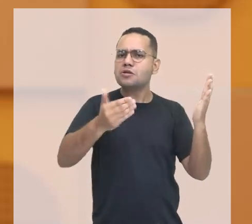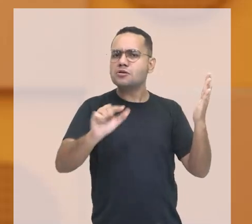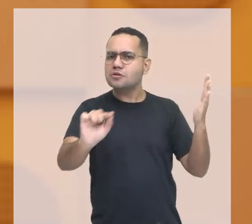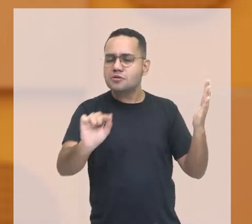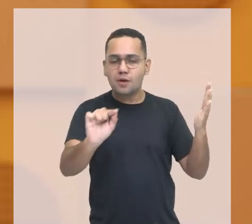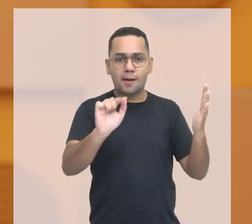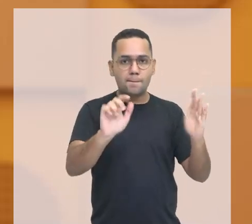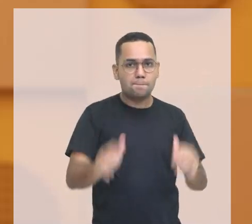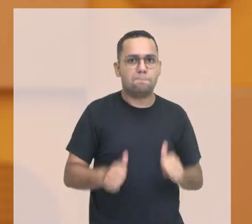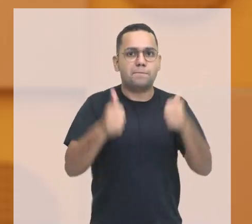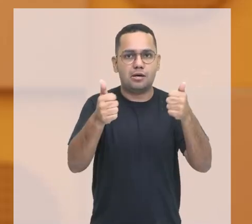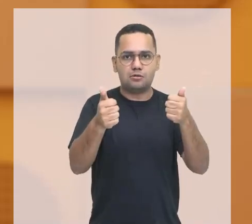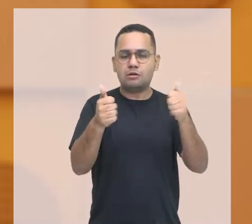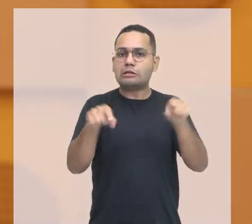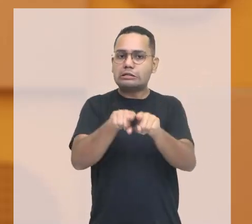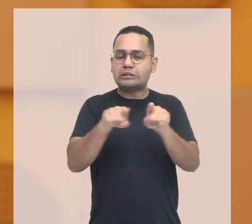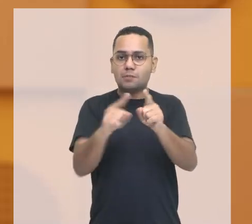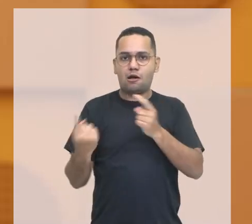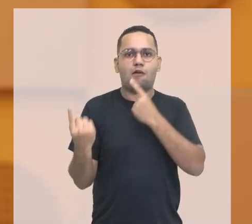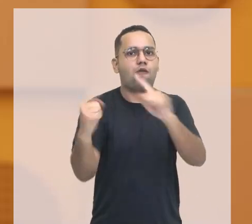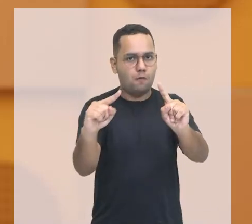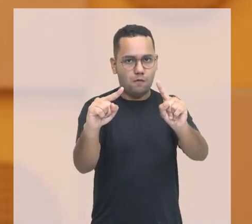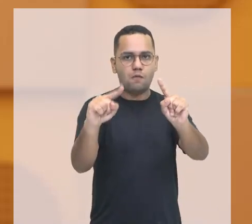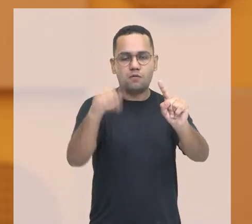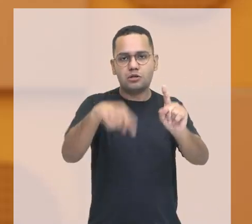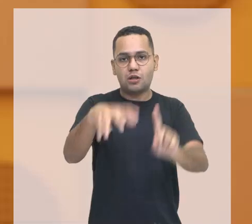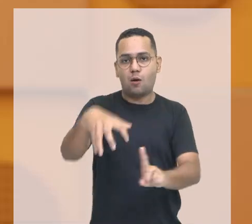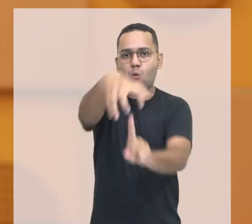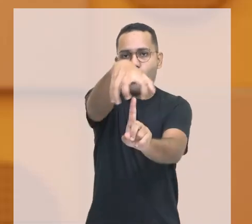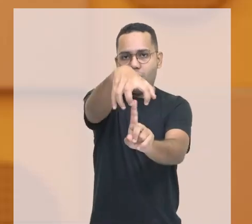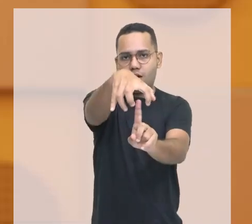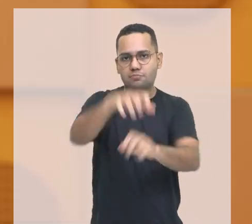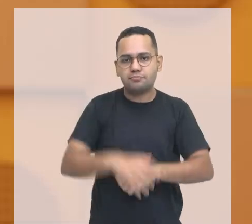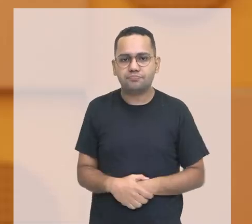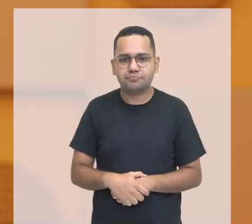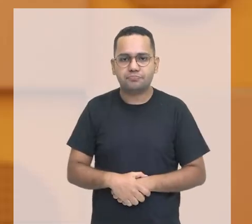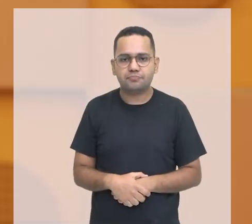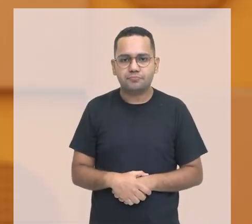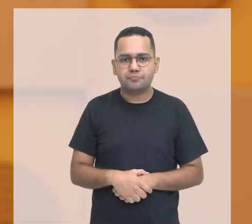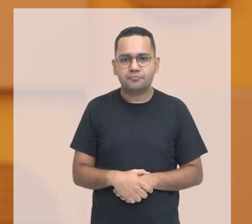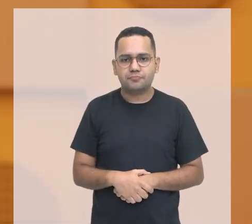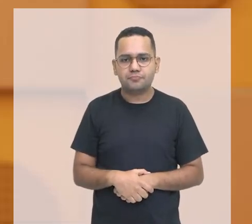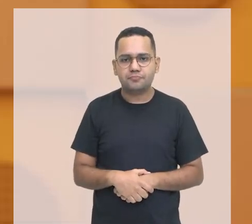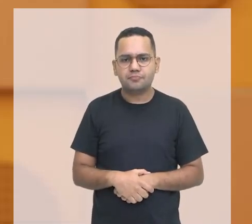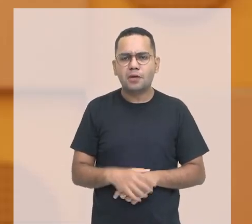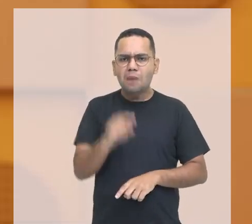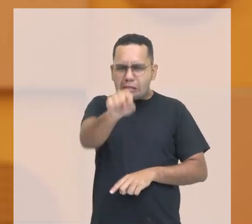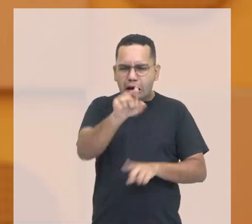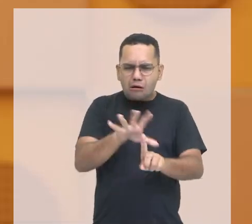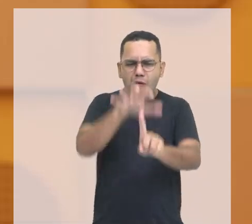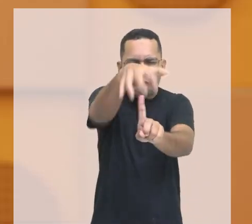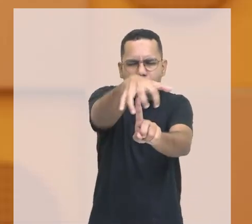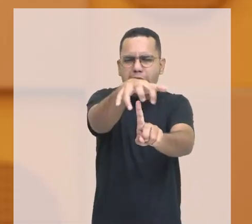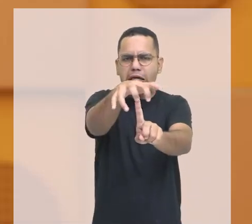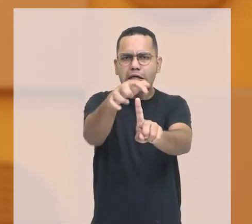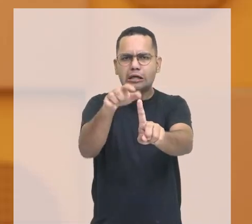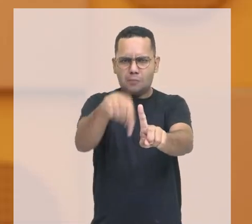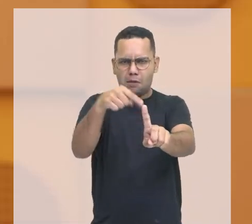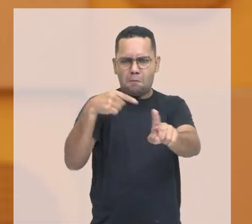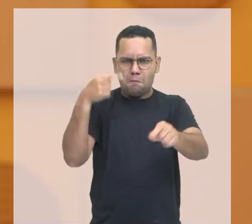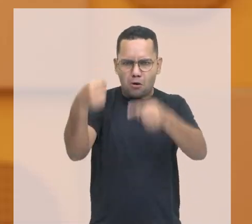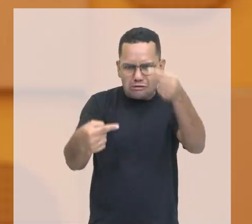era pró-czar Nicolau II, e o Nicolau II, que não tinha uma experiência política afiada,